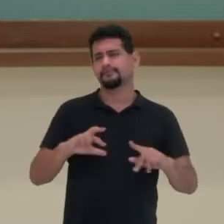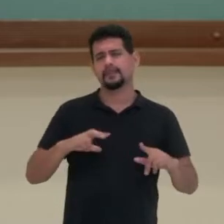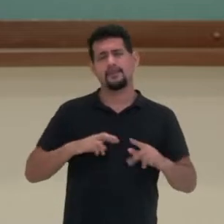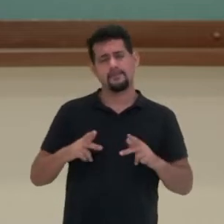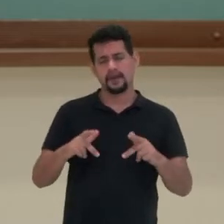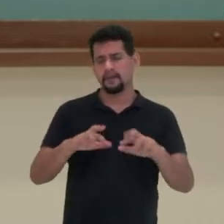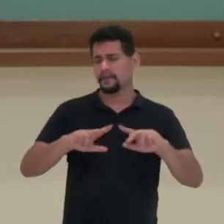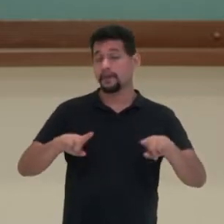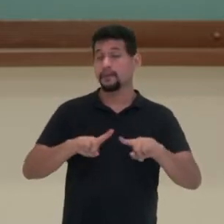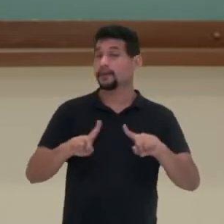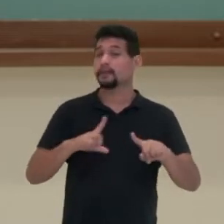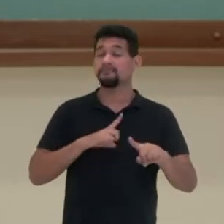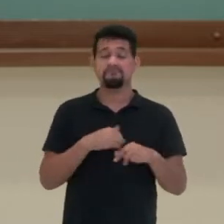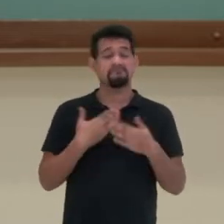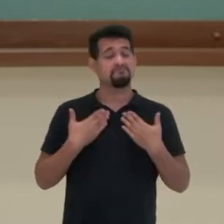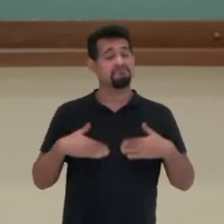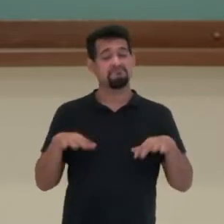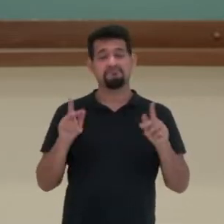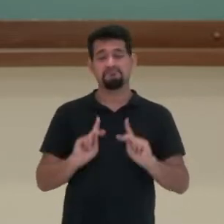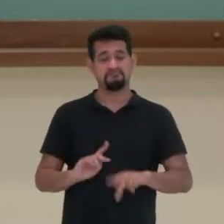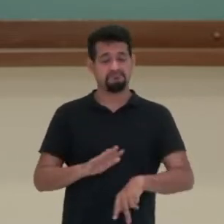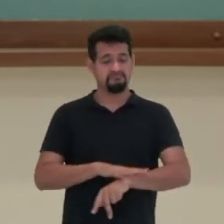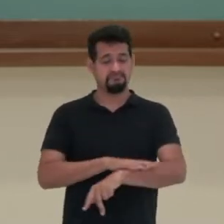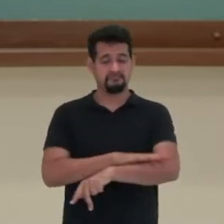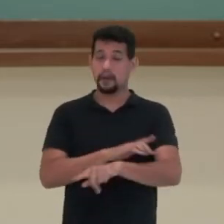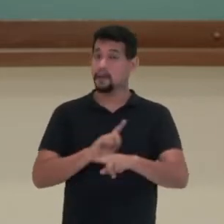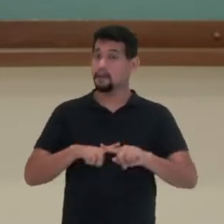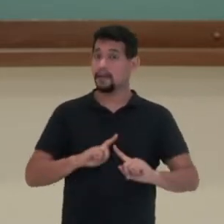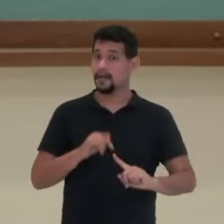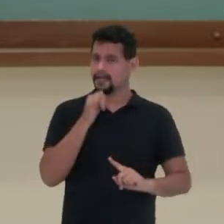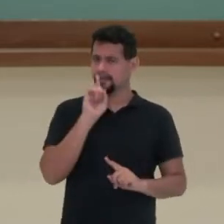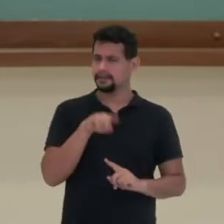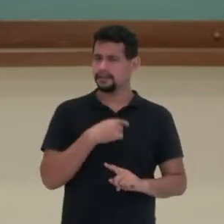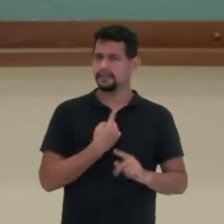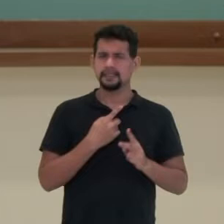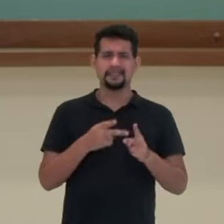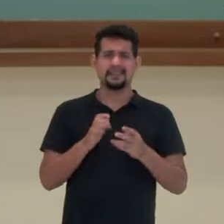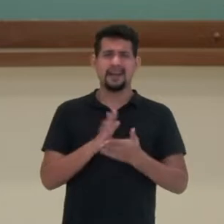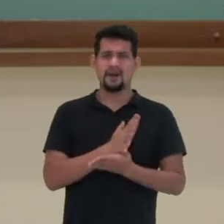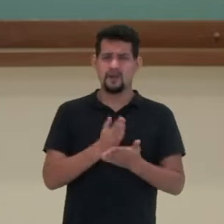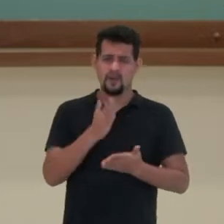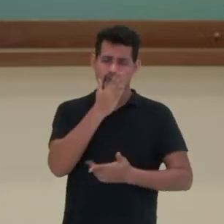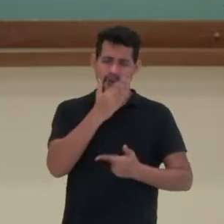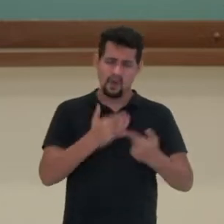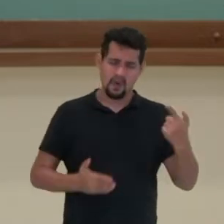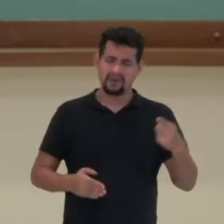mas eles ficam tranquilamente ali. Só que se a gente tiver um corte, né,